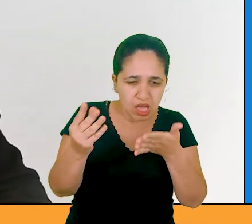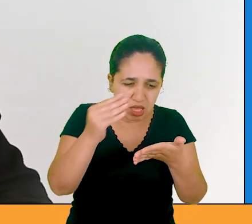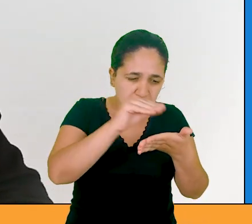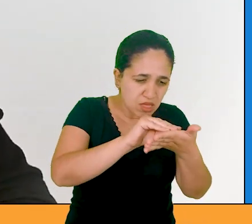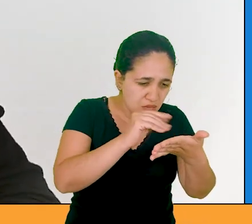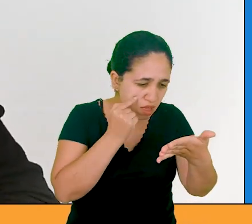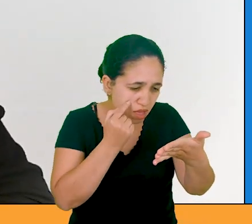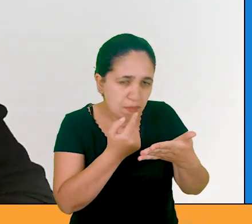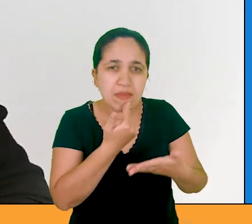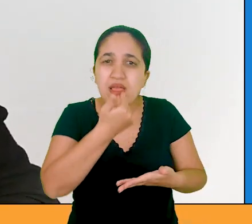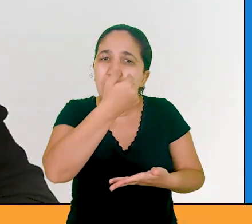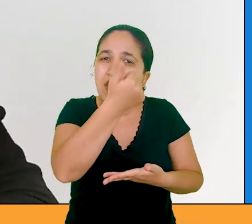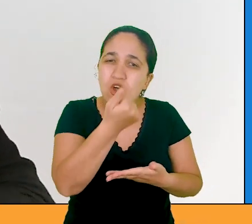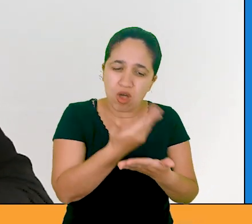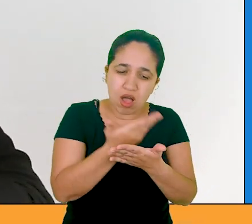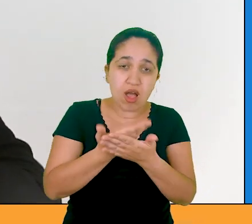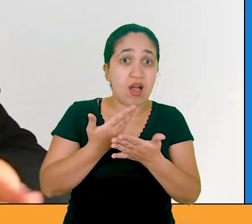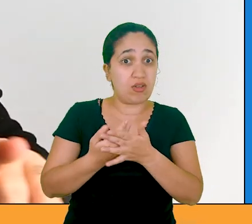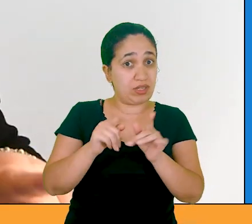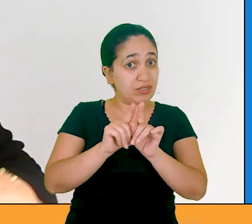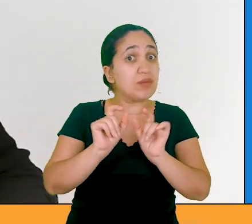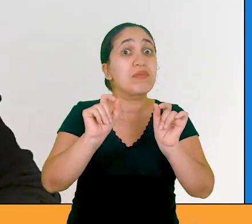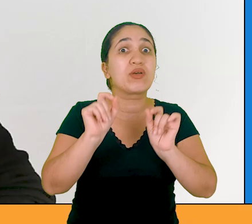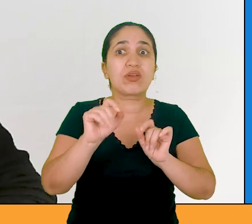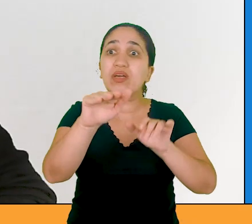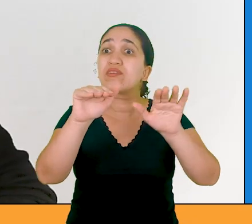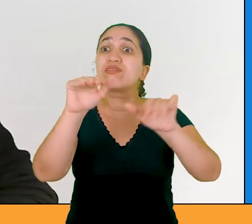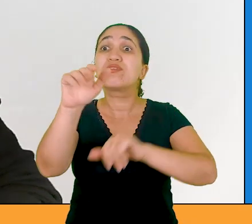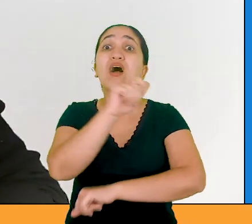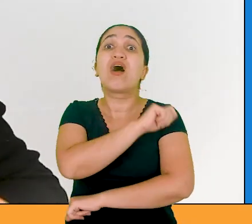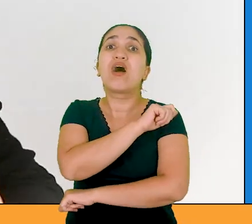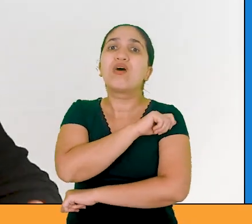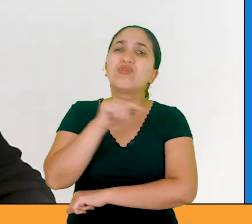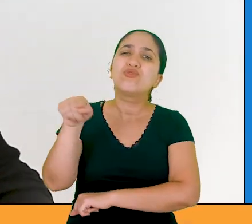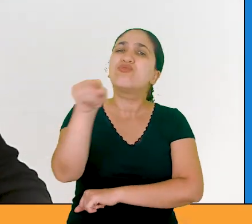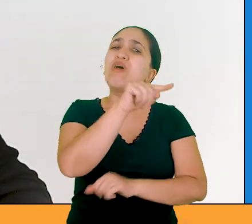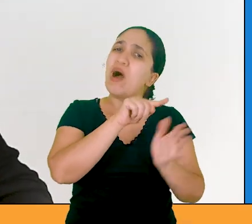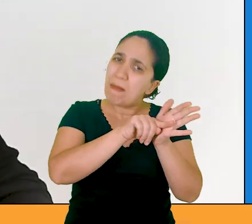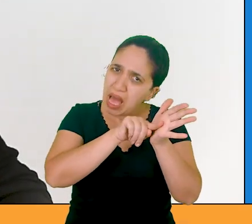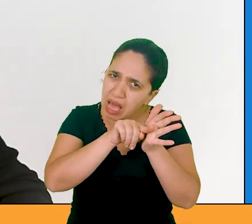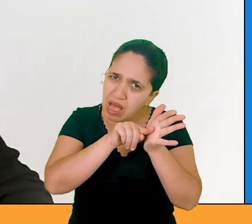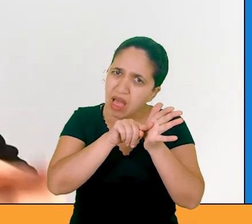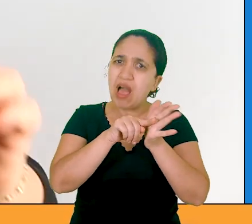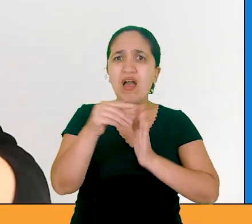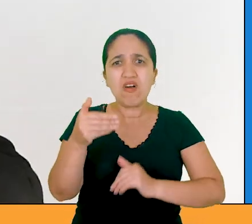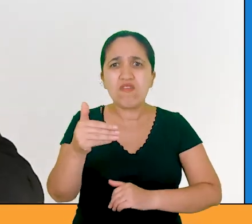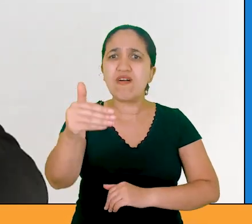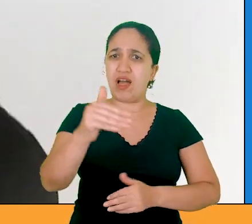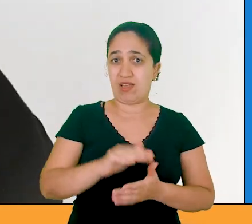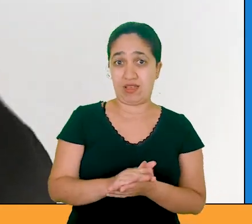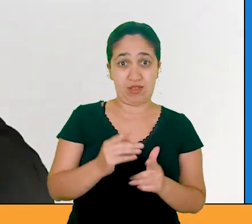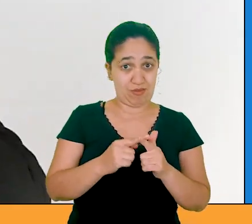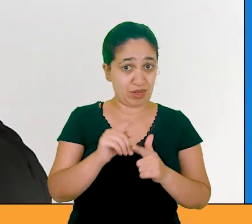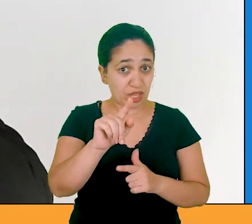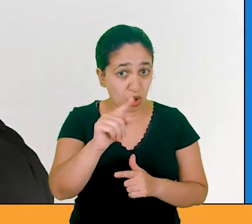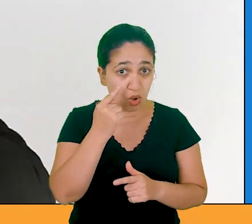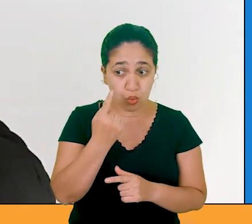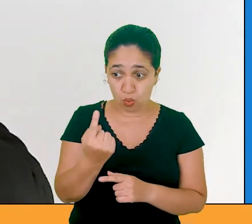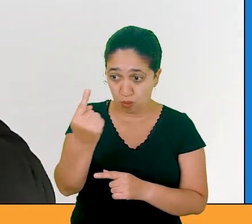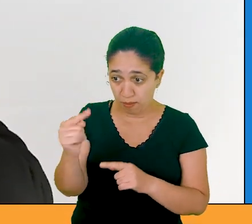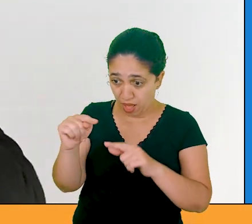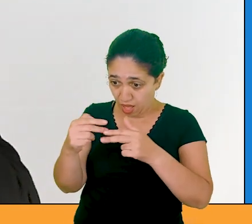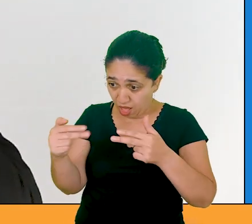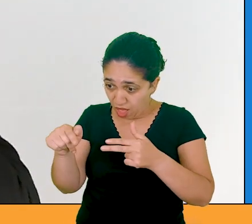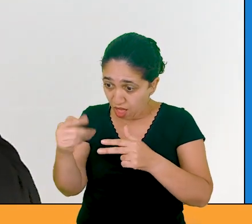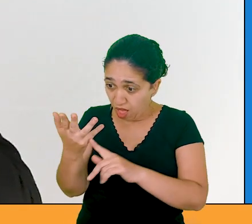sua aula, ou ainda pedir para que os alunos e as alunas façam essa pesquisa, porque quando a gente pega uma obra de